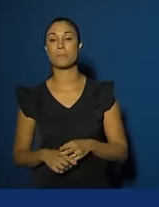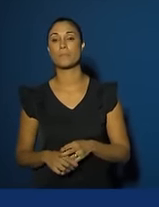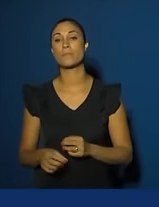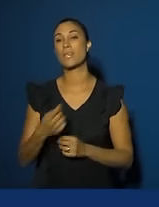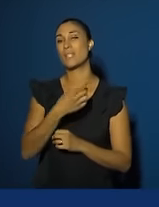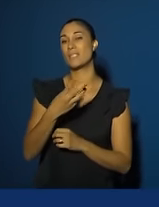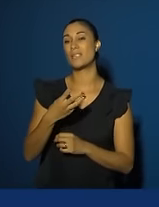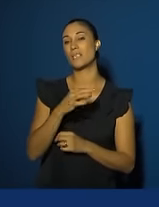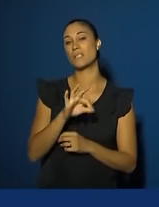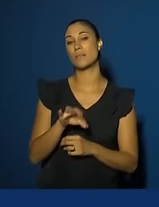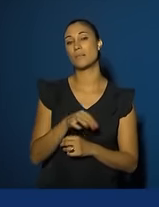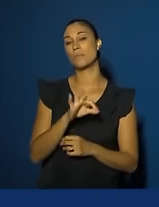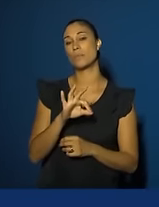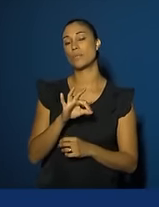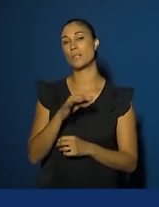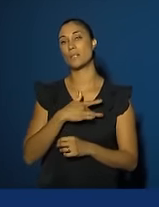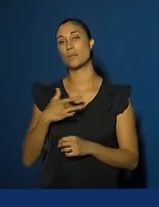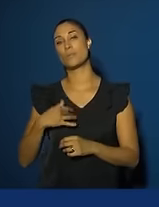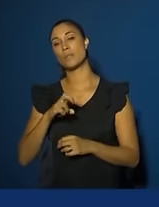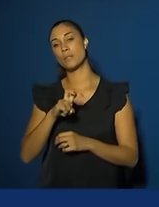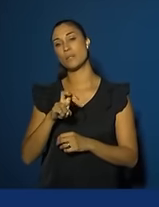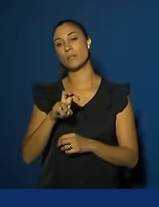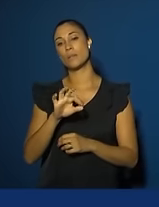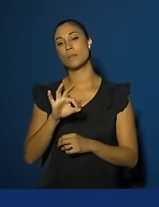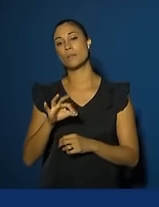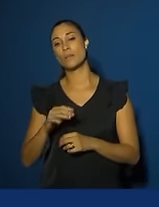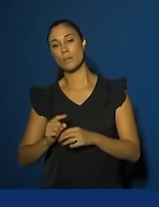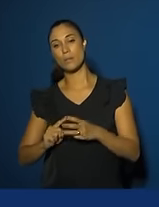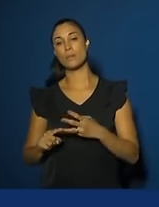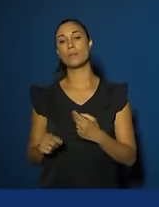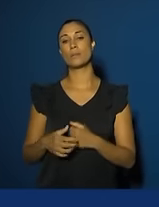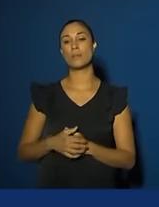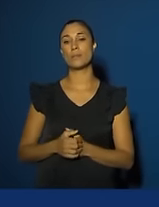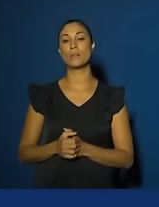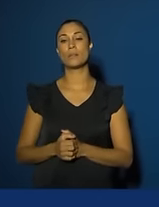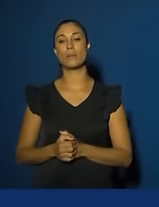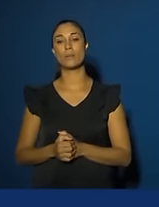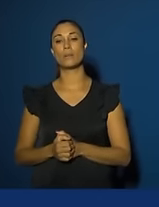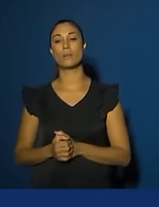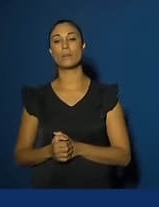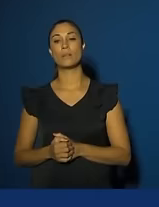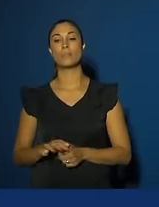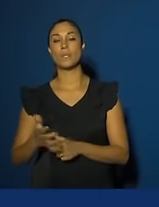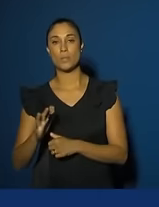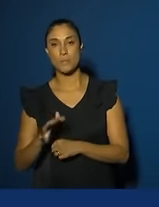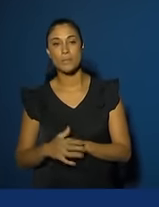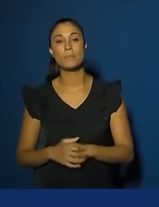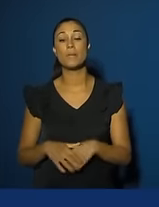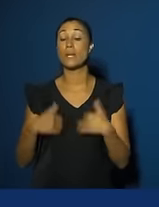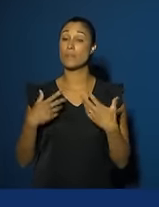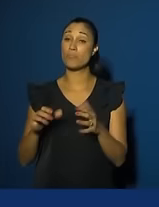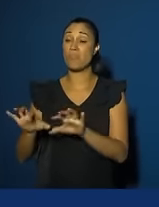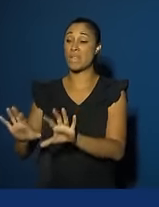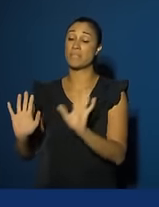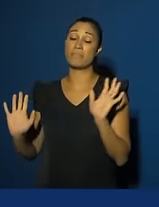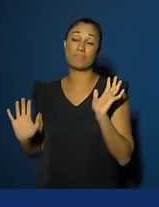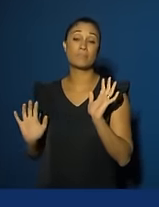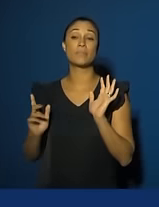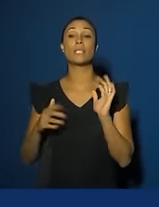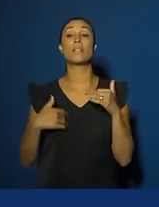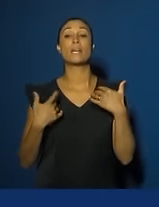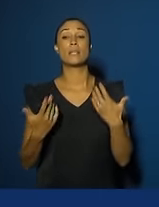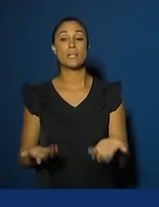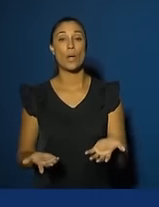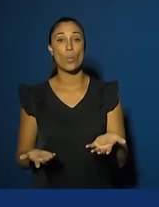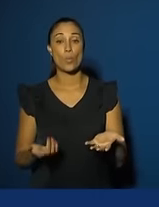13% do PIB saúde pública un 5% do PIB 18% do PIB é isso então a Seguridade Social no Brasil ela